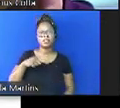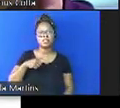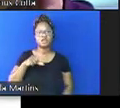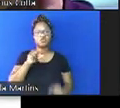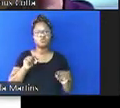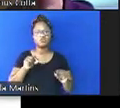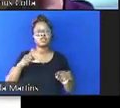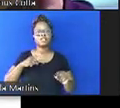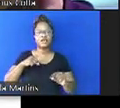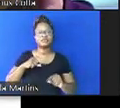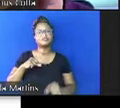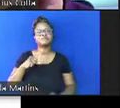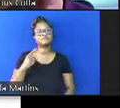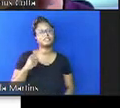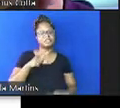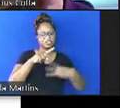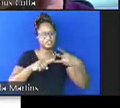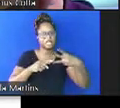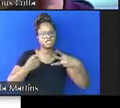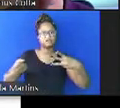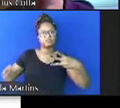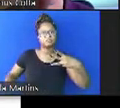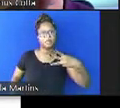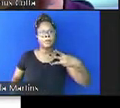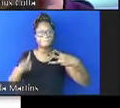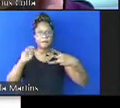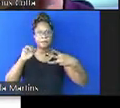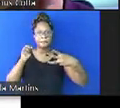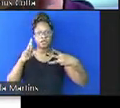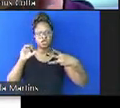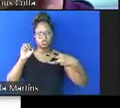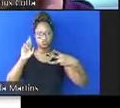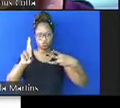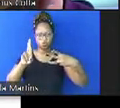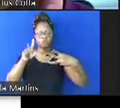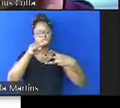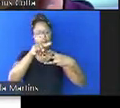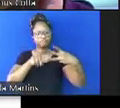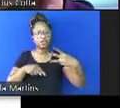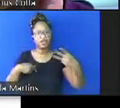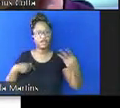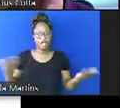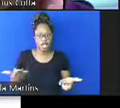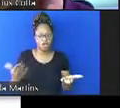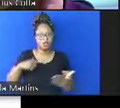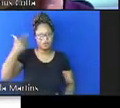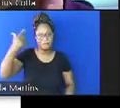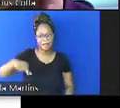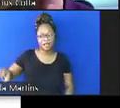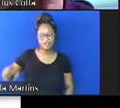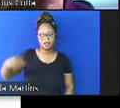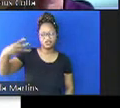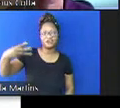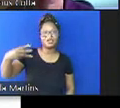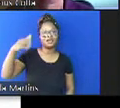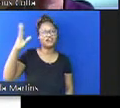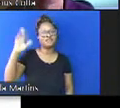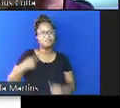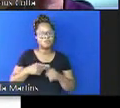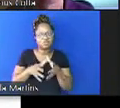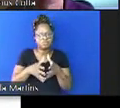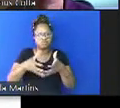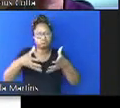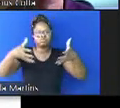embaixadores. Então, eu fui embaixadora científica até 2020, e agora tem 3 outros embaixadores. O Brasil é muito grande, então